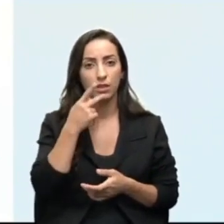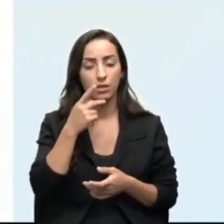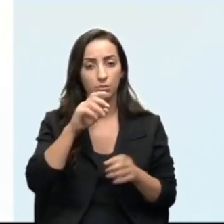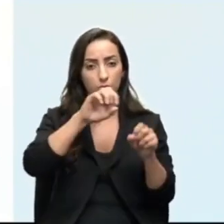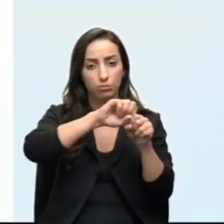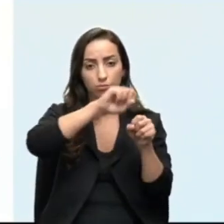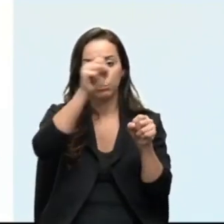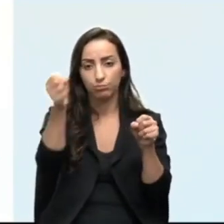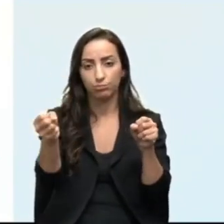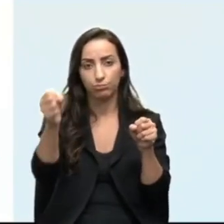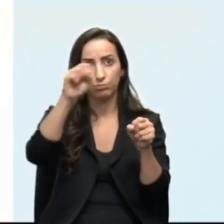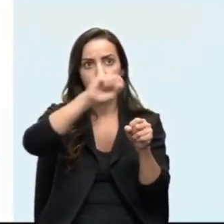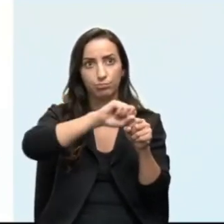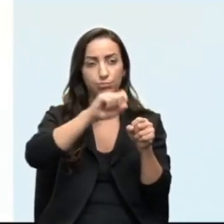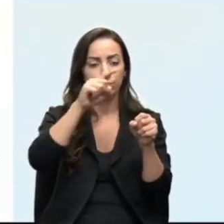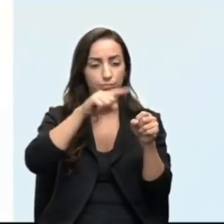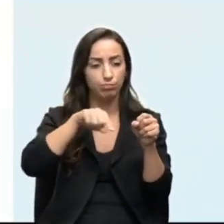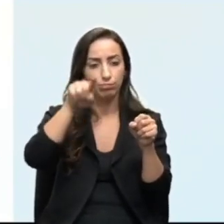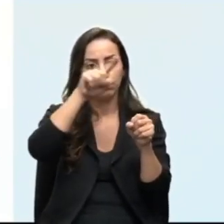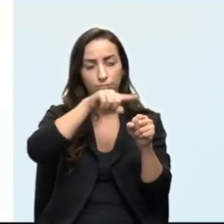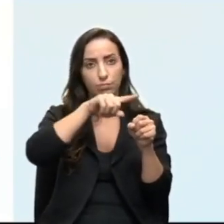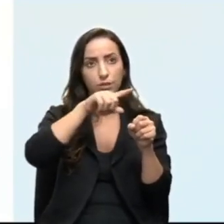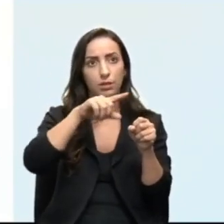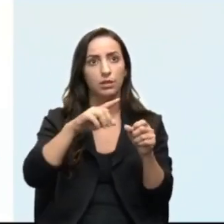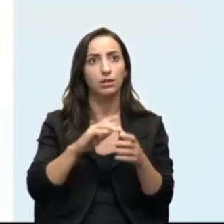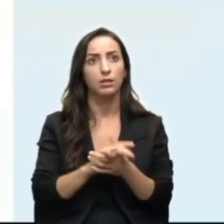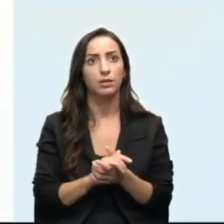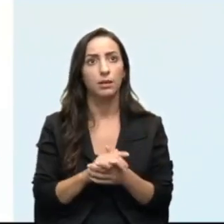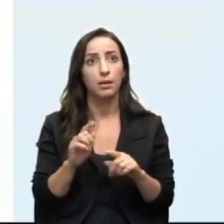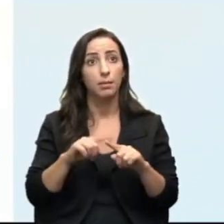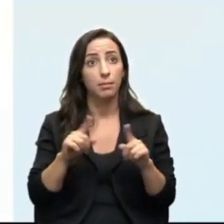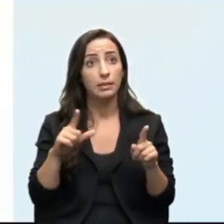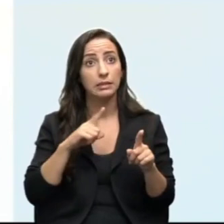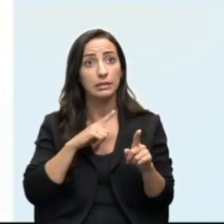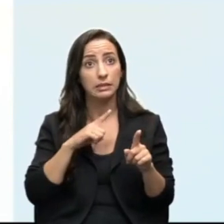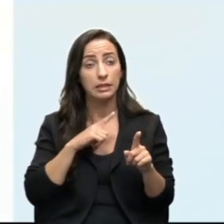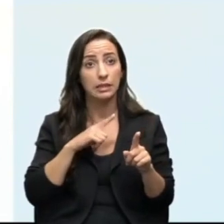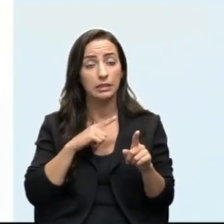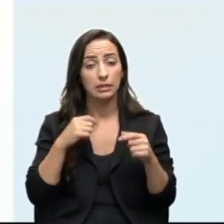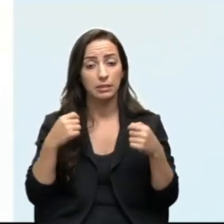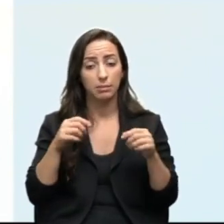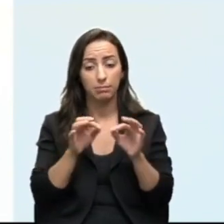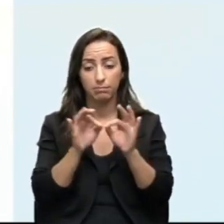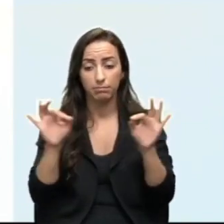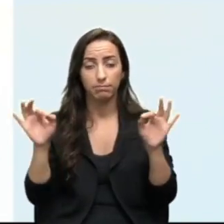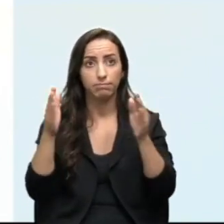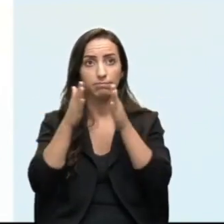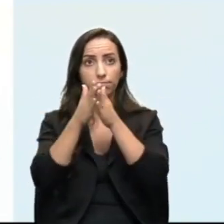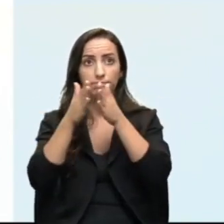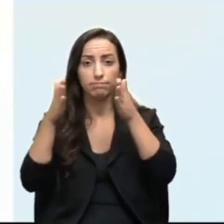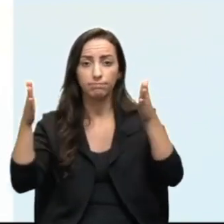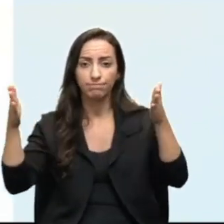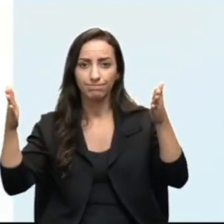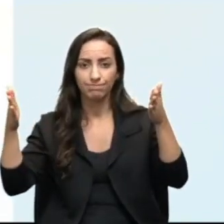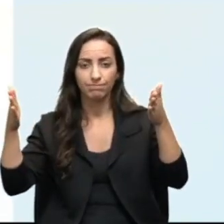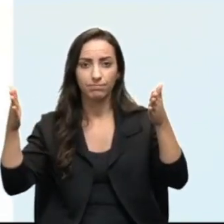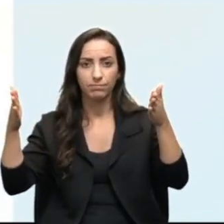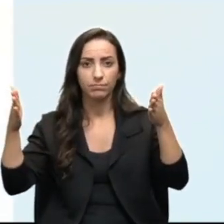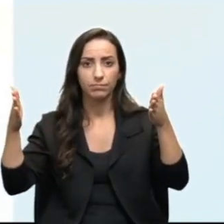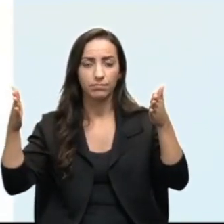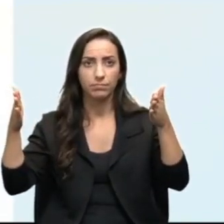dobra, essa circunferência que a gente vê aqui no meio, mas a gente também tem que dimensionar o